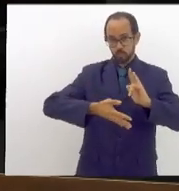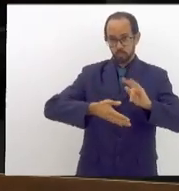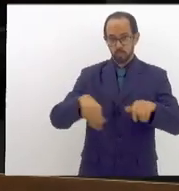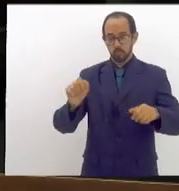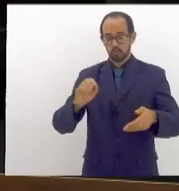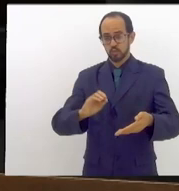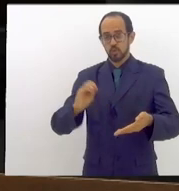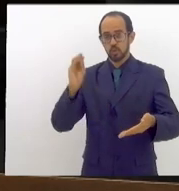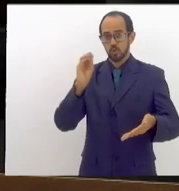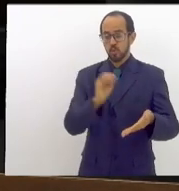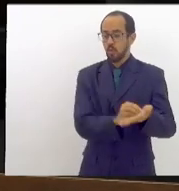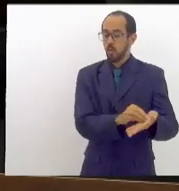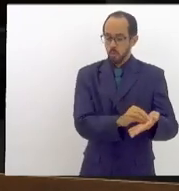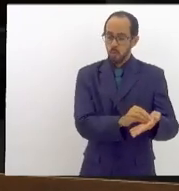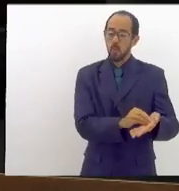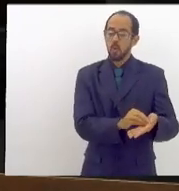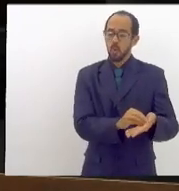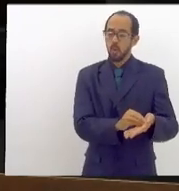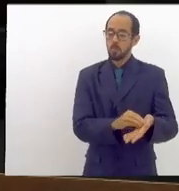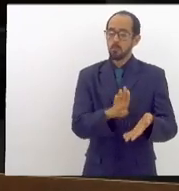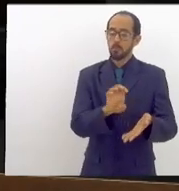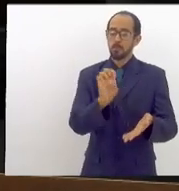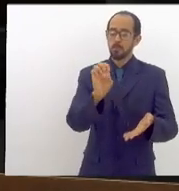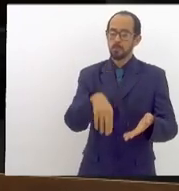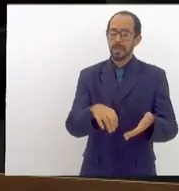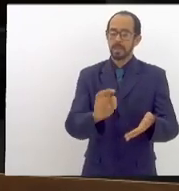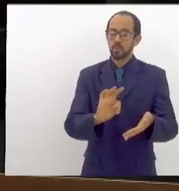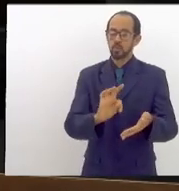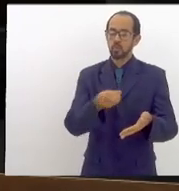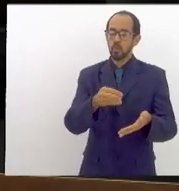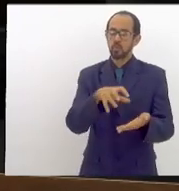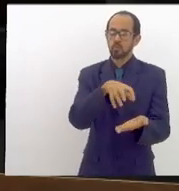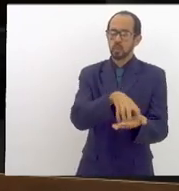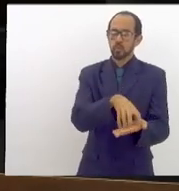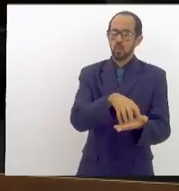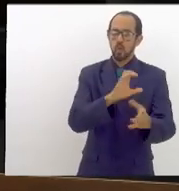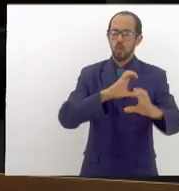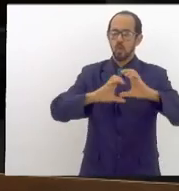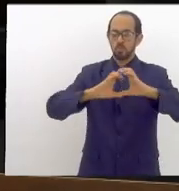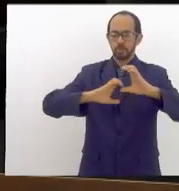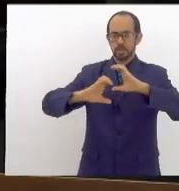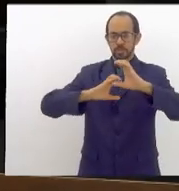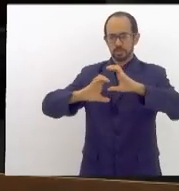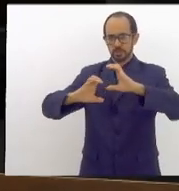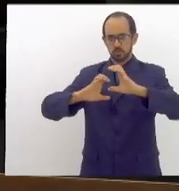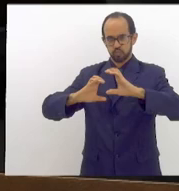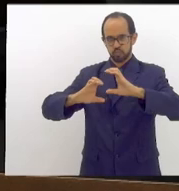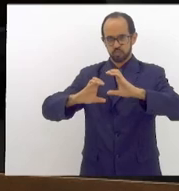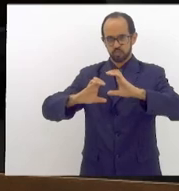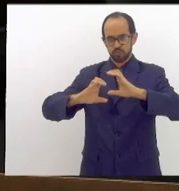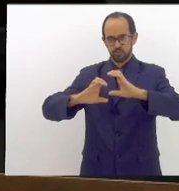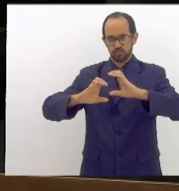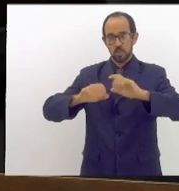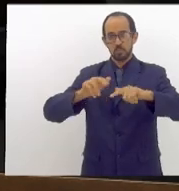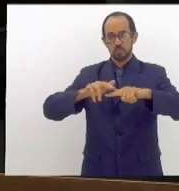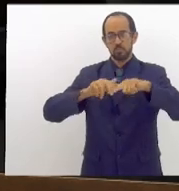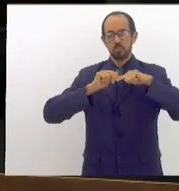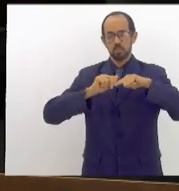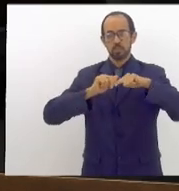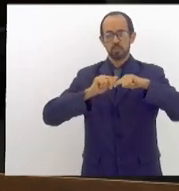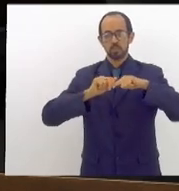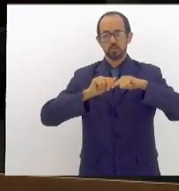muito bem todo o setor de comunicação da alerj tanto é